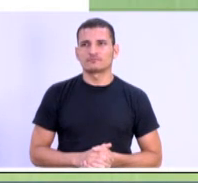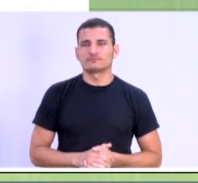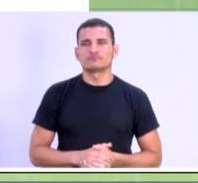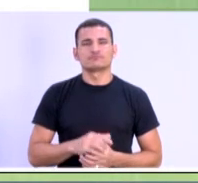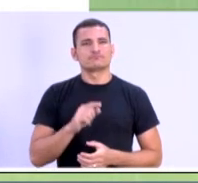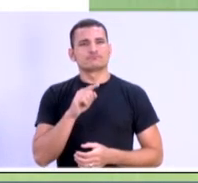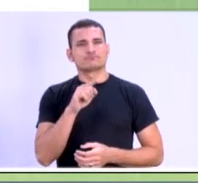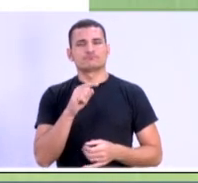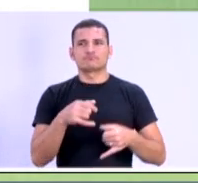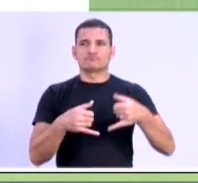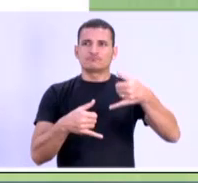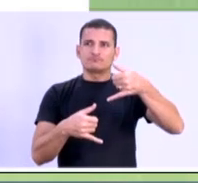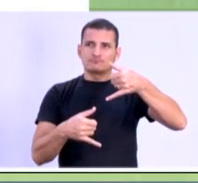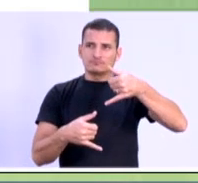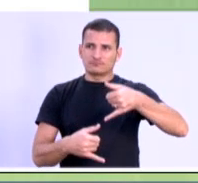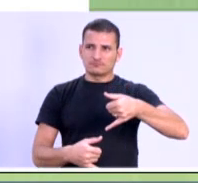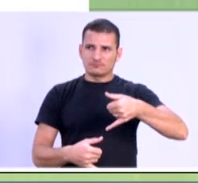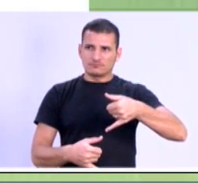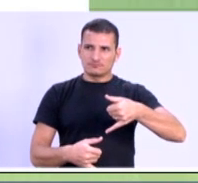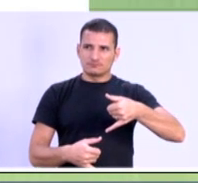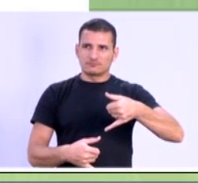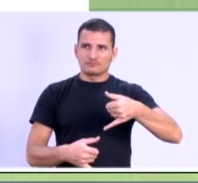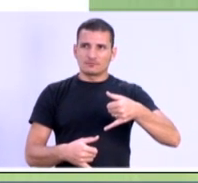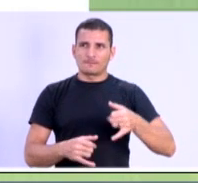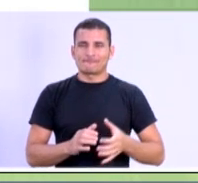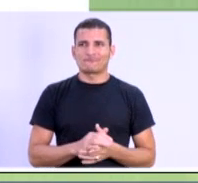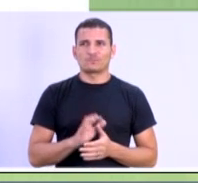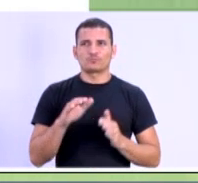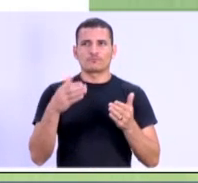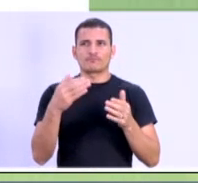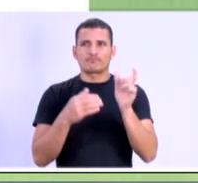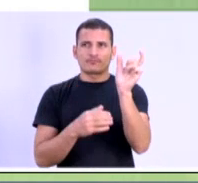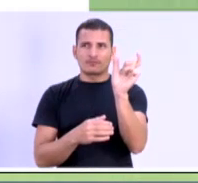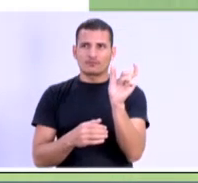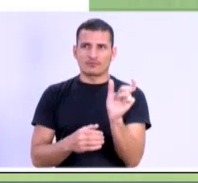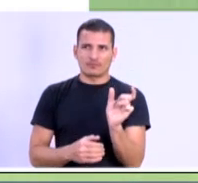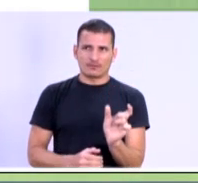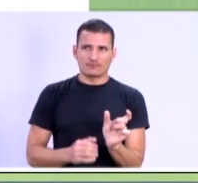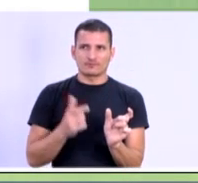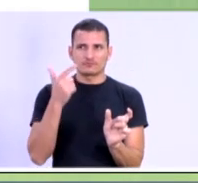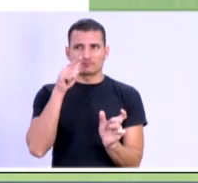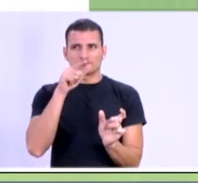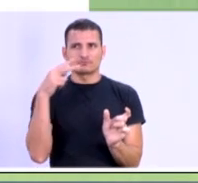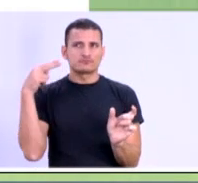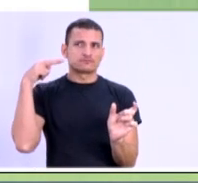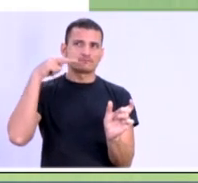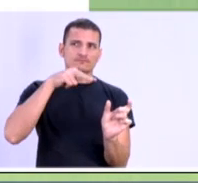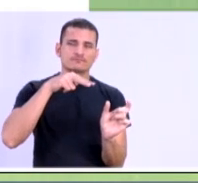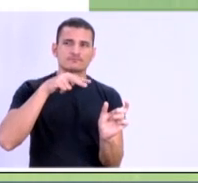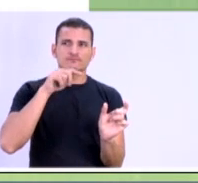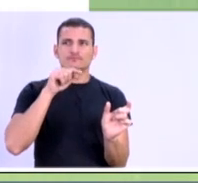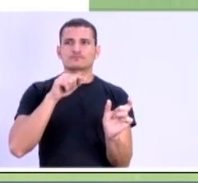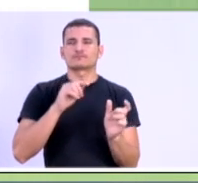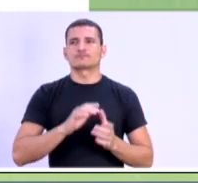código, vamos dar uma olhada aqui, quais são as classes que a gente consegue visualizar nesse código aqui?